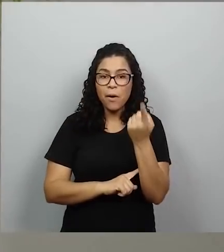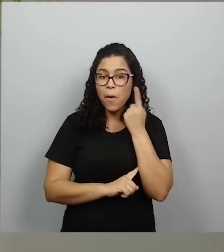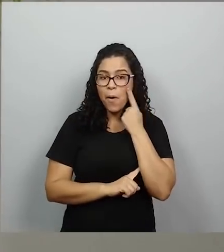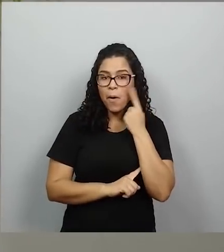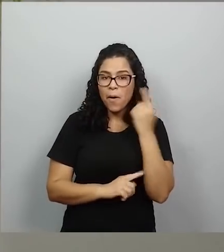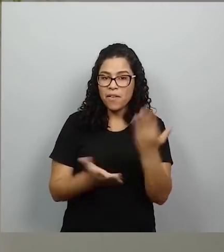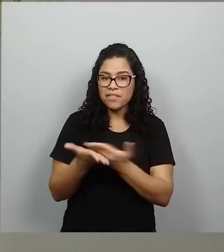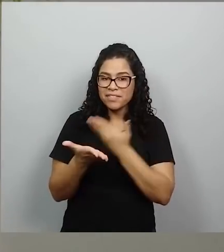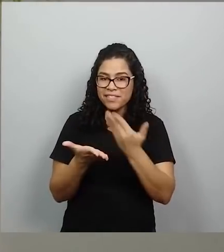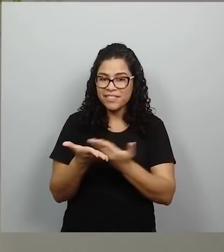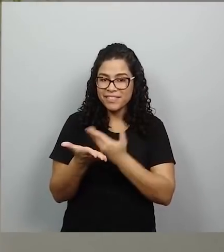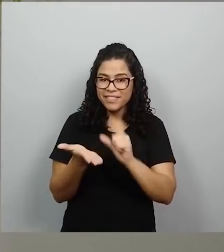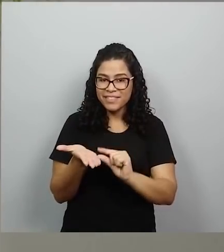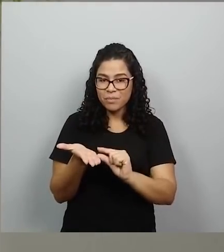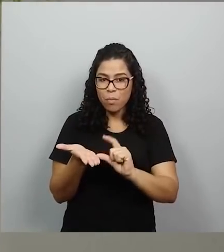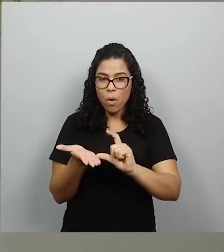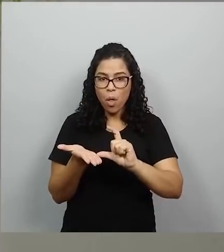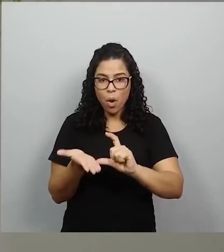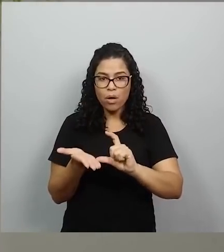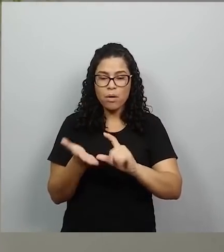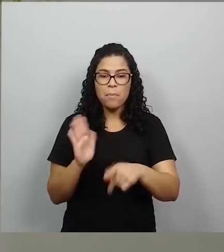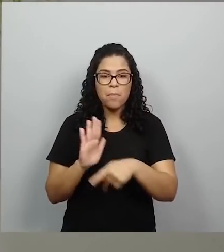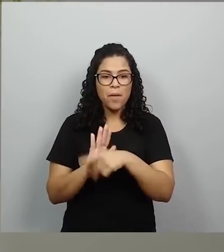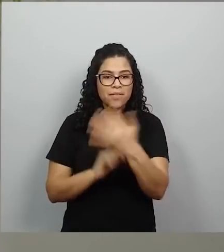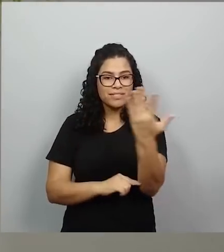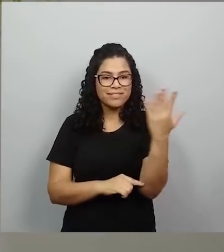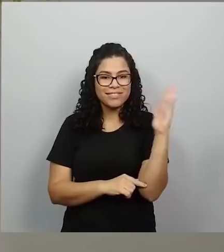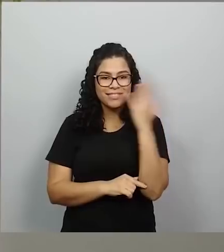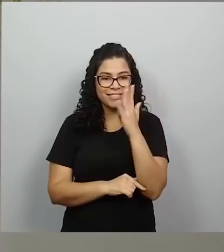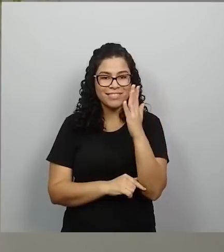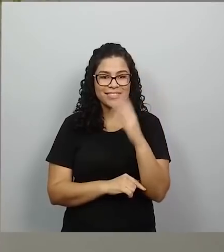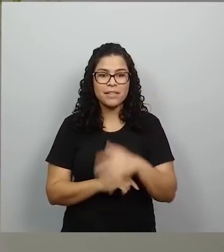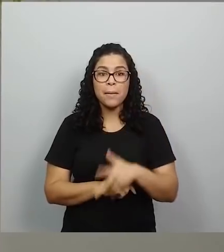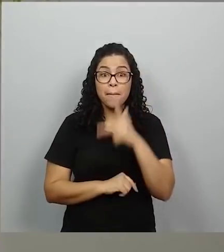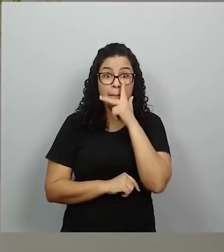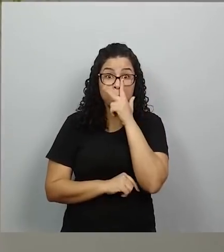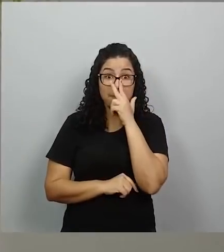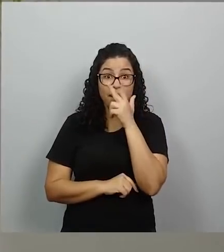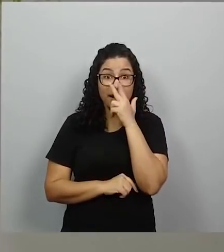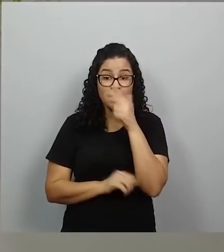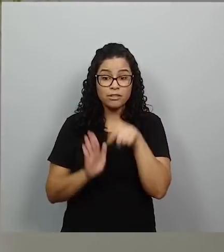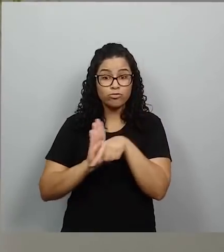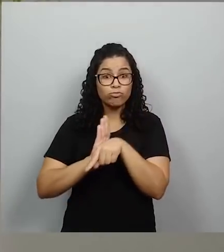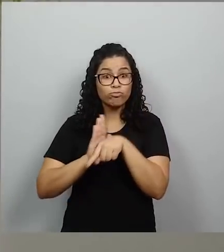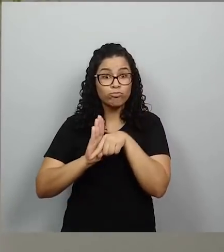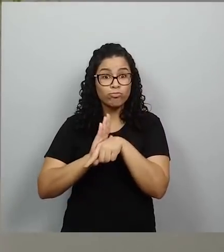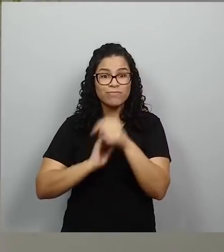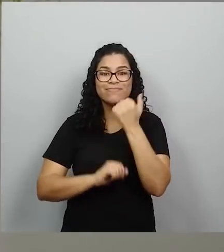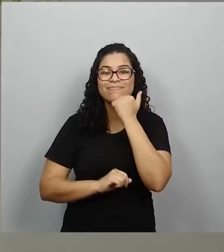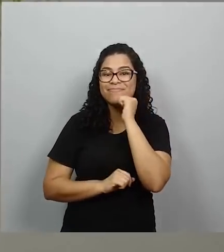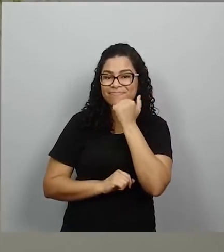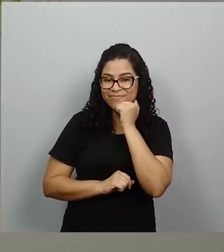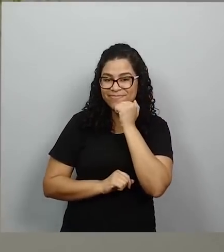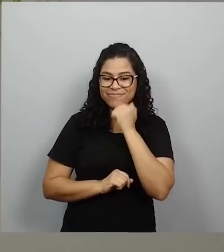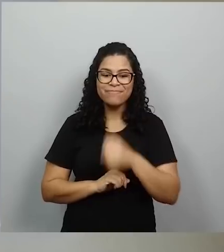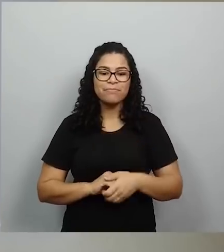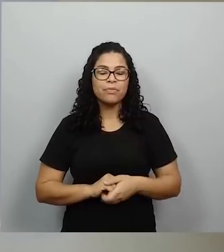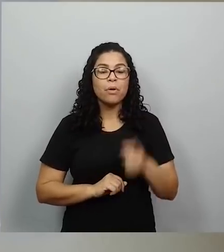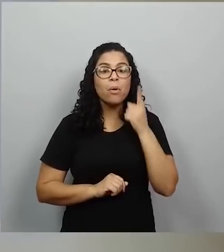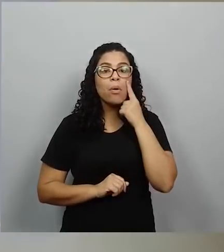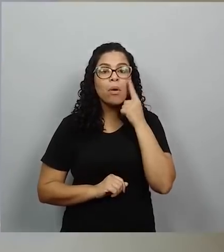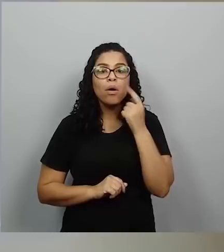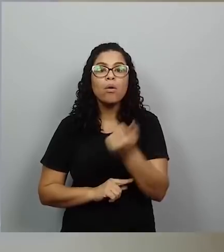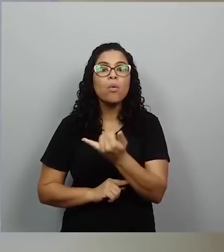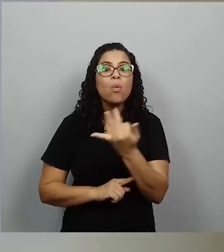ficando o nosso álbum de figurinhas da natureza? Que mais parece uma investigação científica. Olha